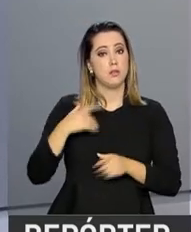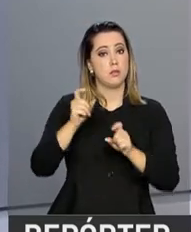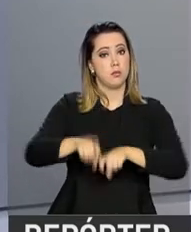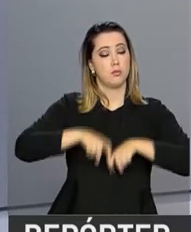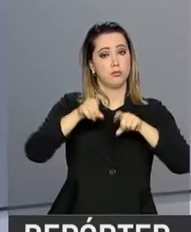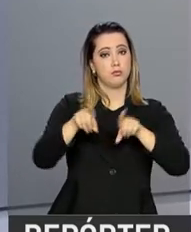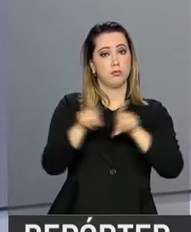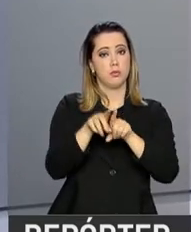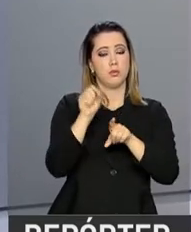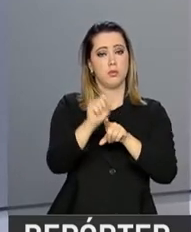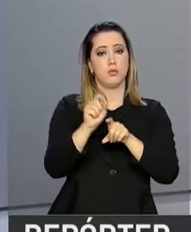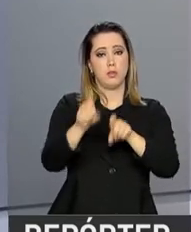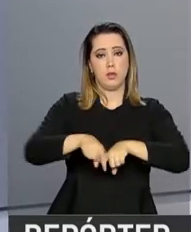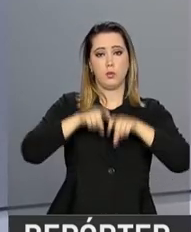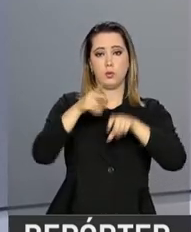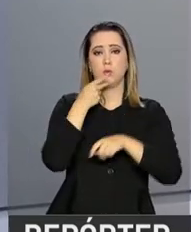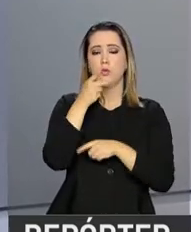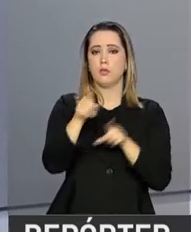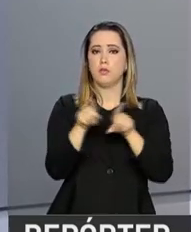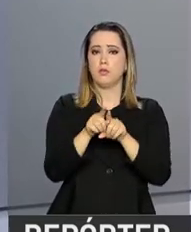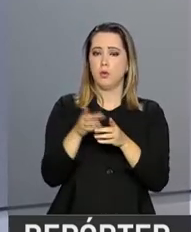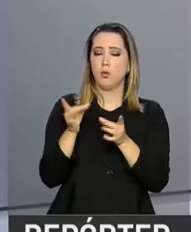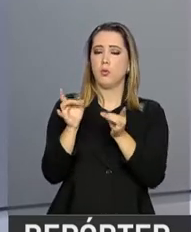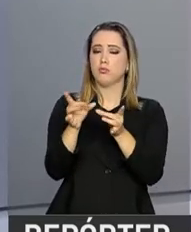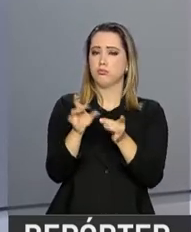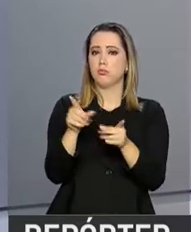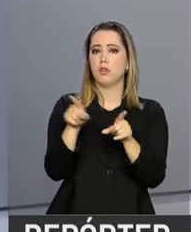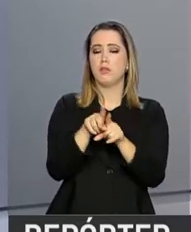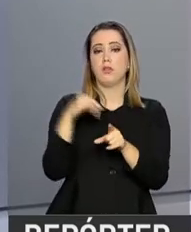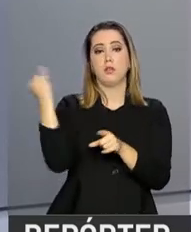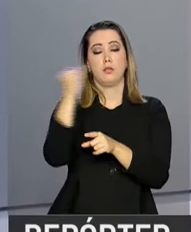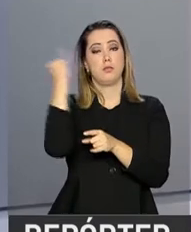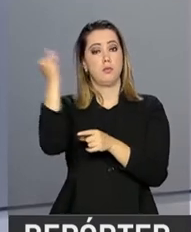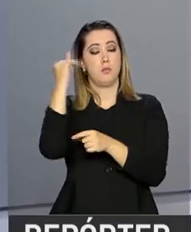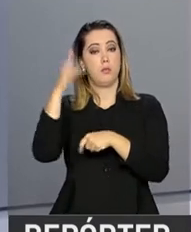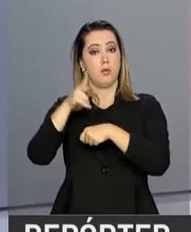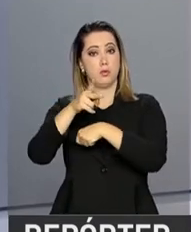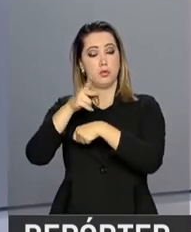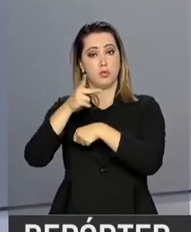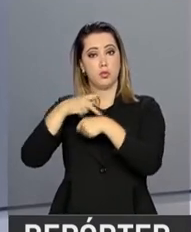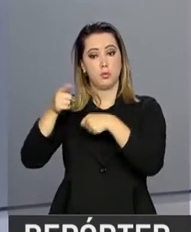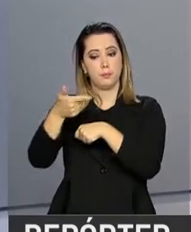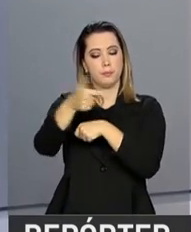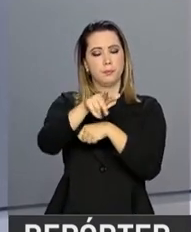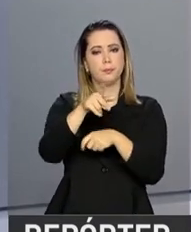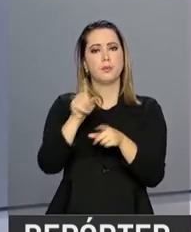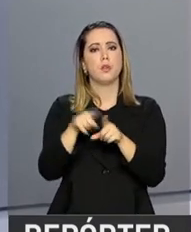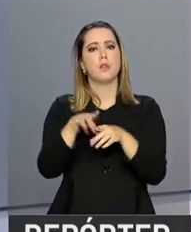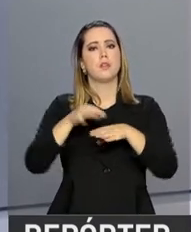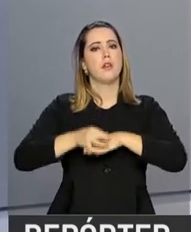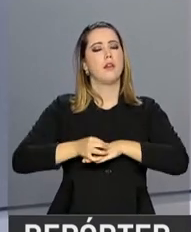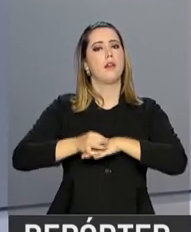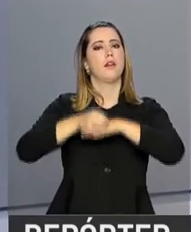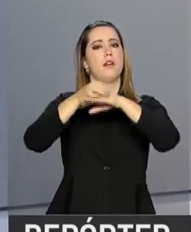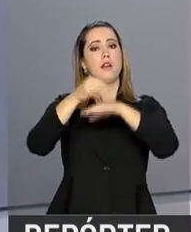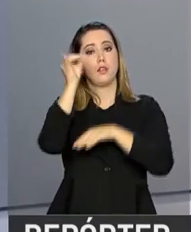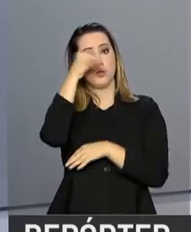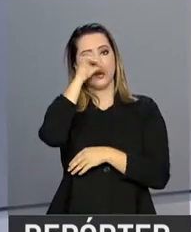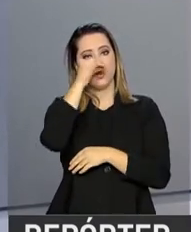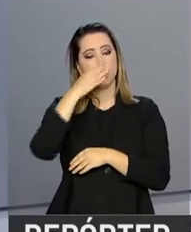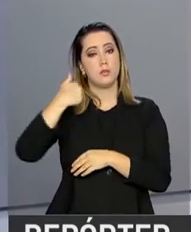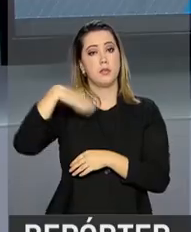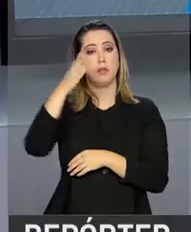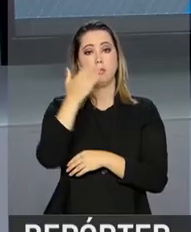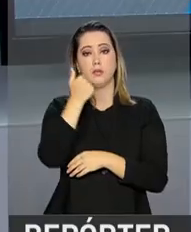vai ajudar nas exportações brasileiras e vai alavancar as vendas da carne suína que é a proteína mais consumida no mundo